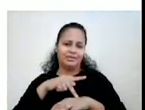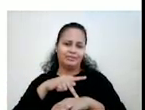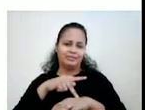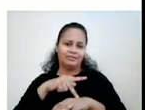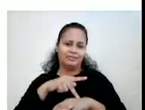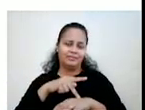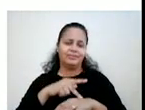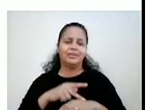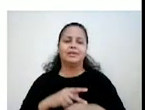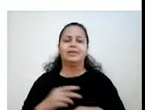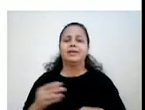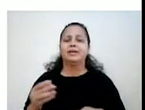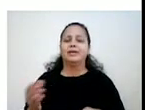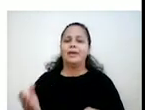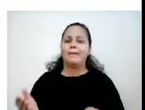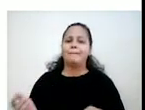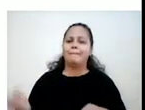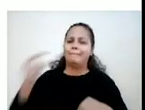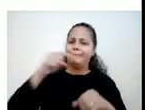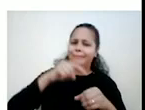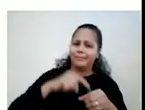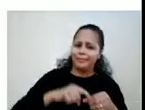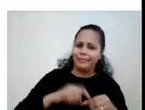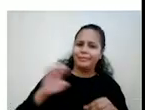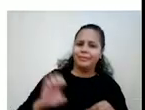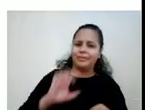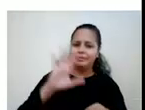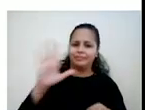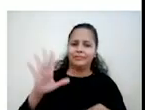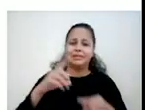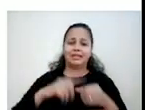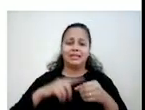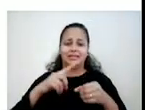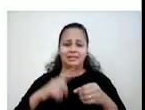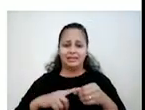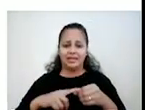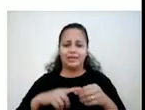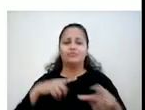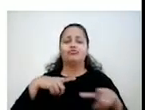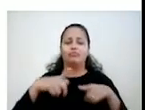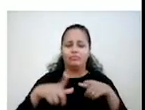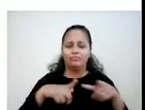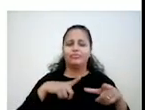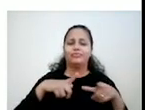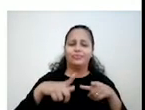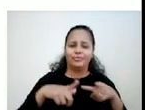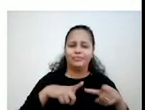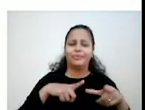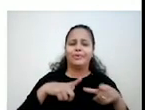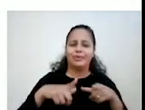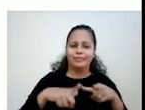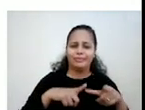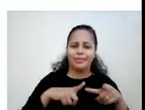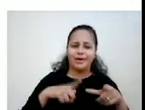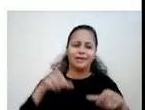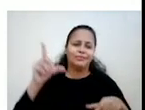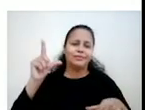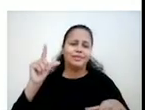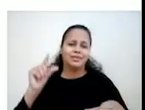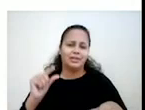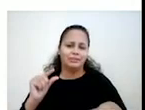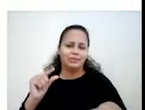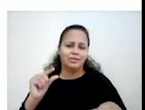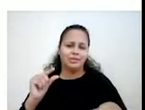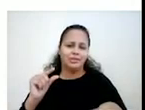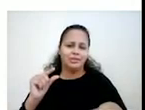da imigração de europeus. Nas cidades eram oferecidos trabalhos mais pesados e com uma remuneração